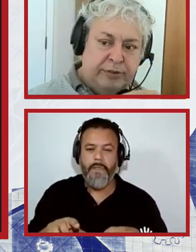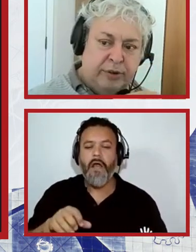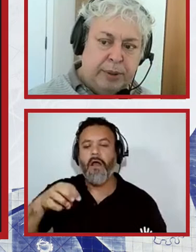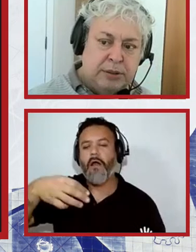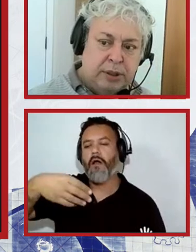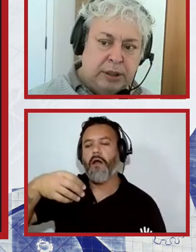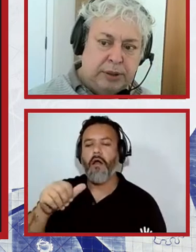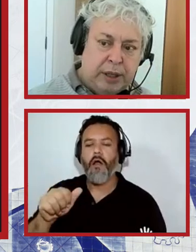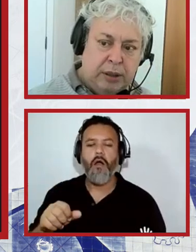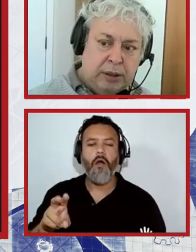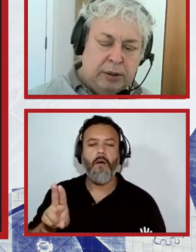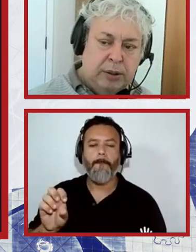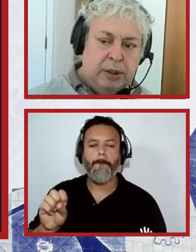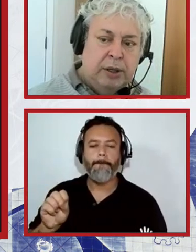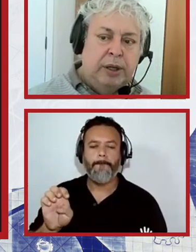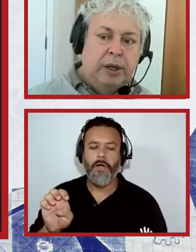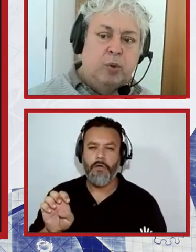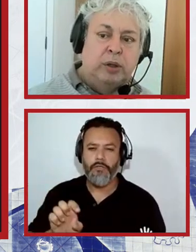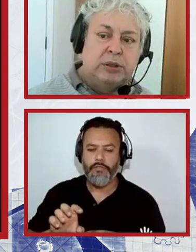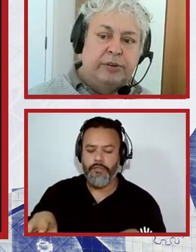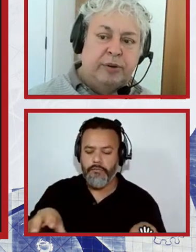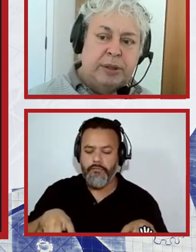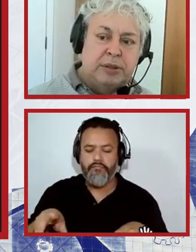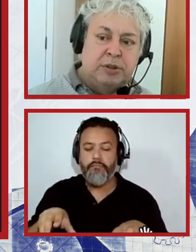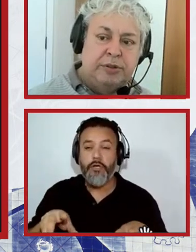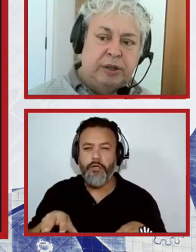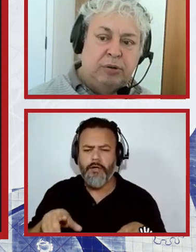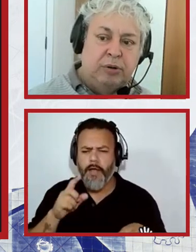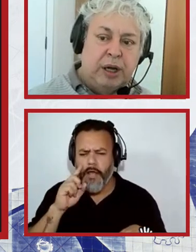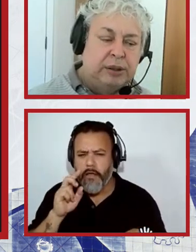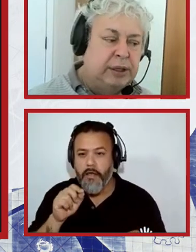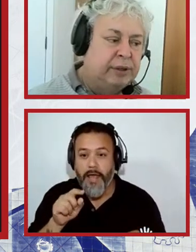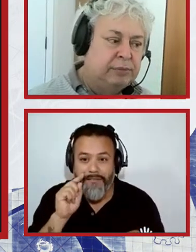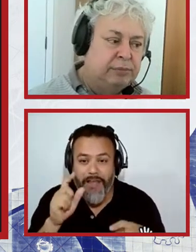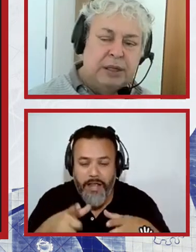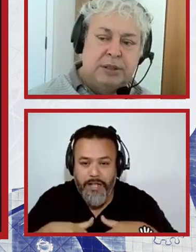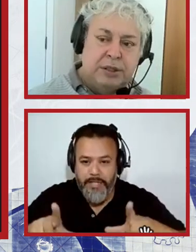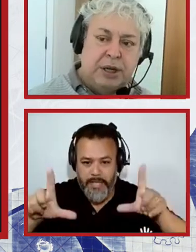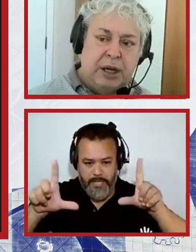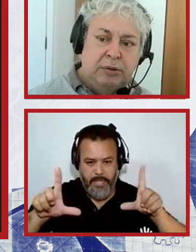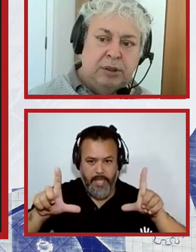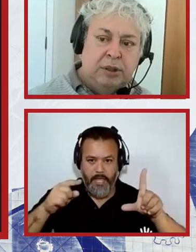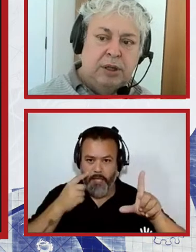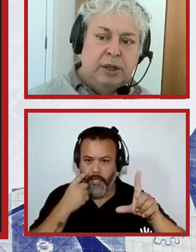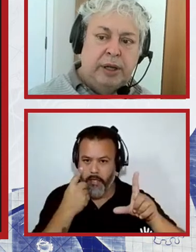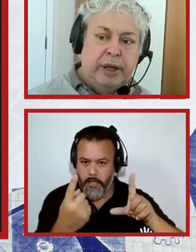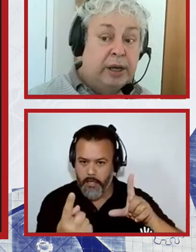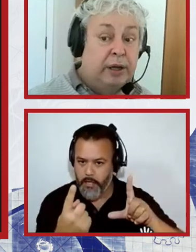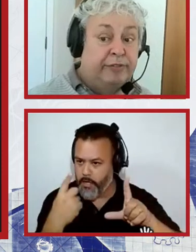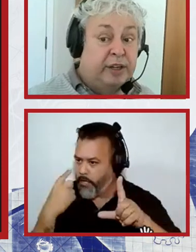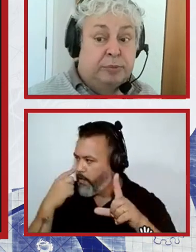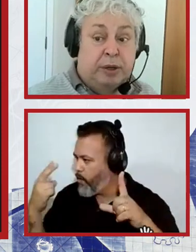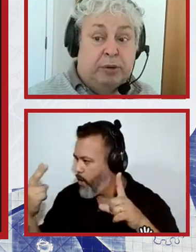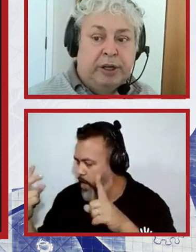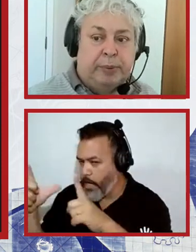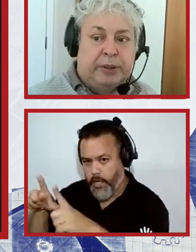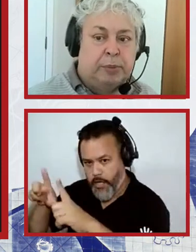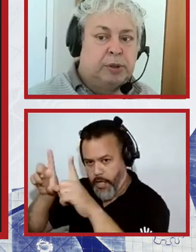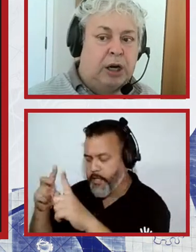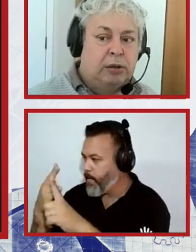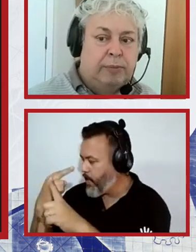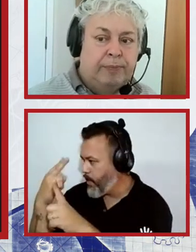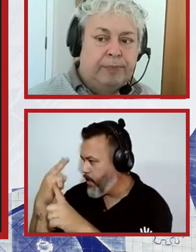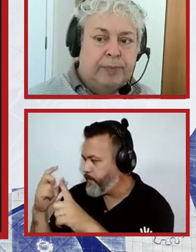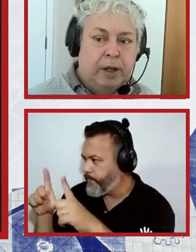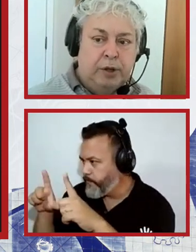olhar para essa informação na tela e quando essa informação estiver no lugar desejado, ela faz um barulhinho,